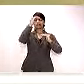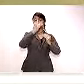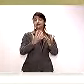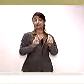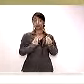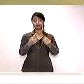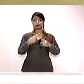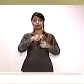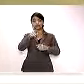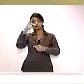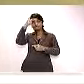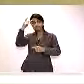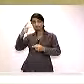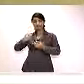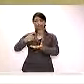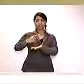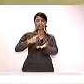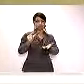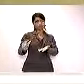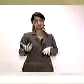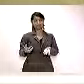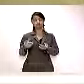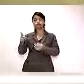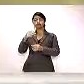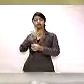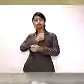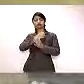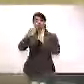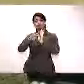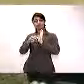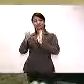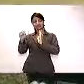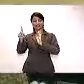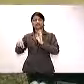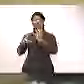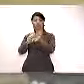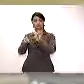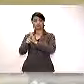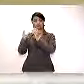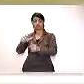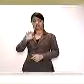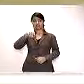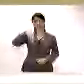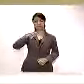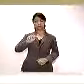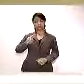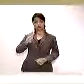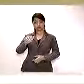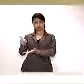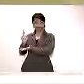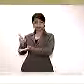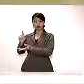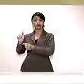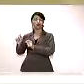de habitantes e o 88 na contas deba Embaúba a questão comprom matéria foi descomprimento dos